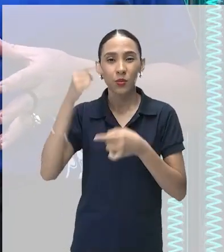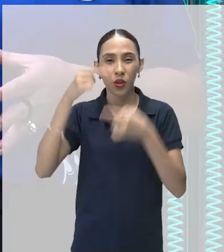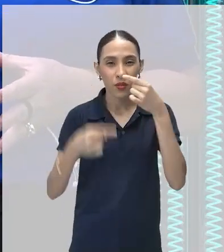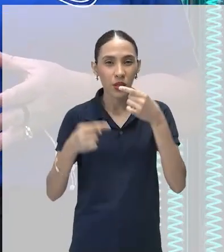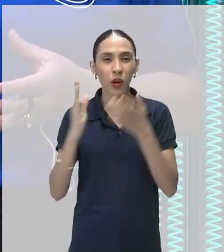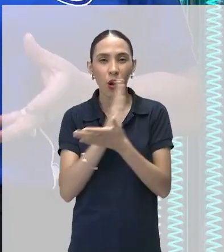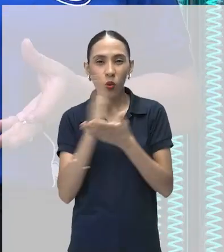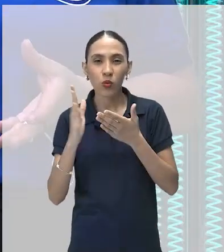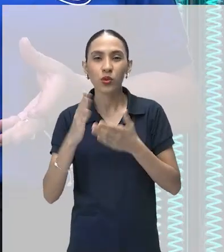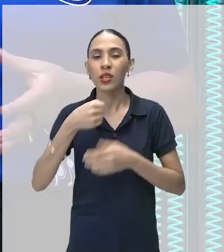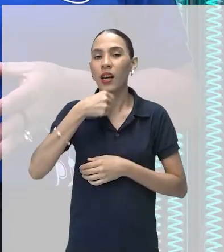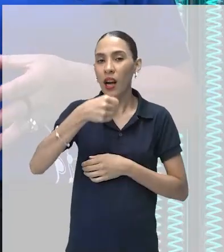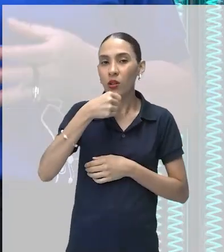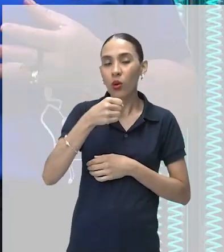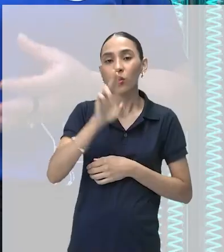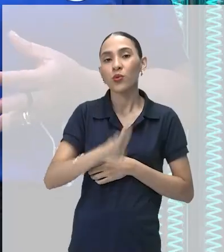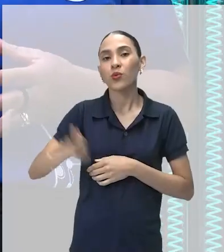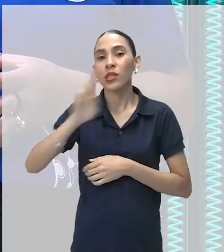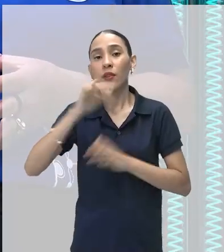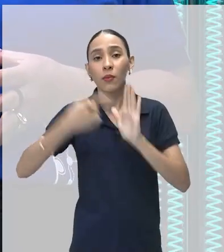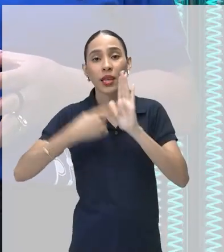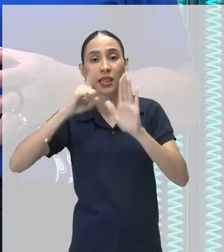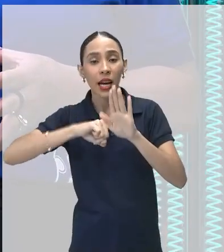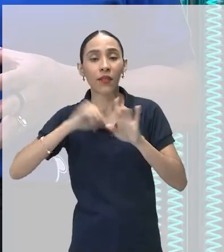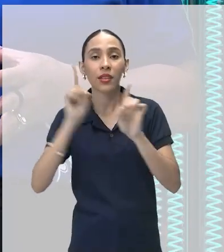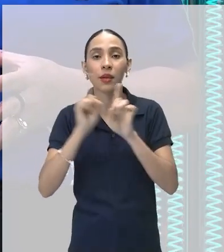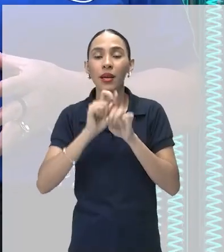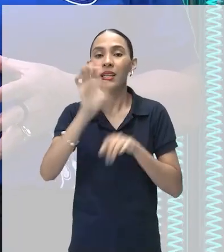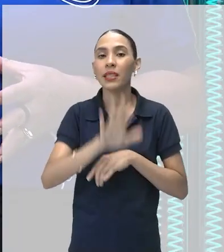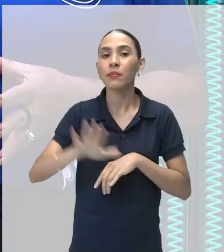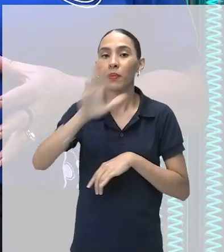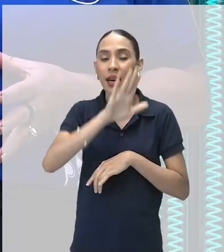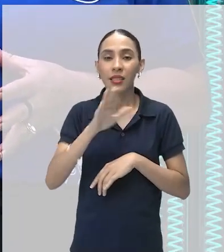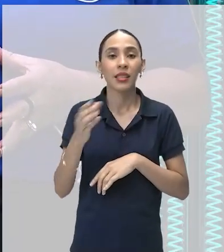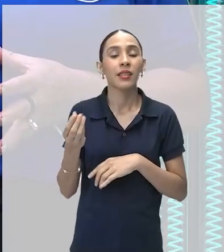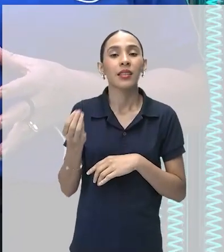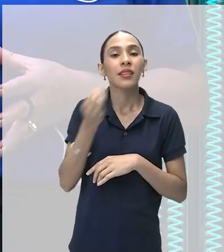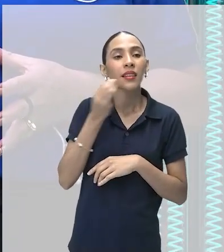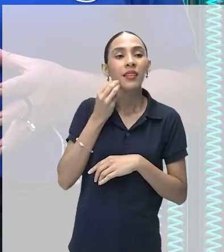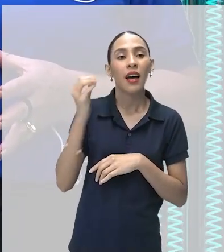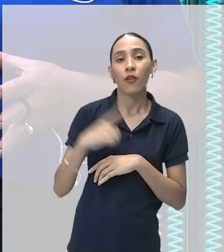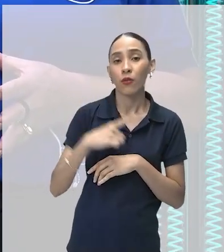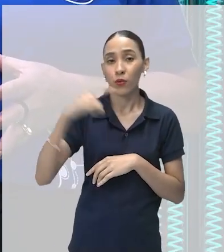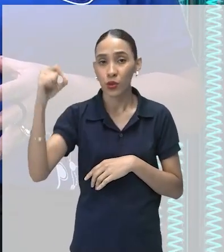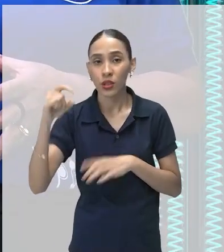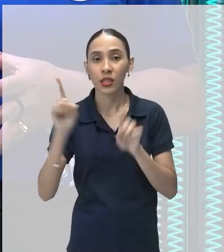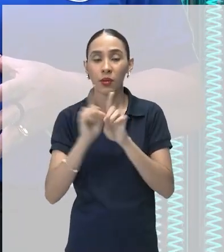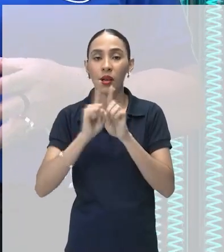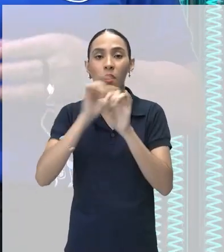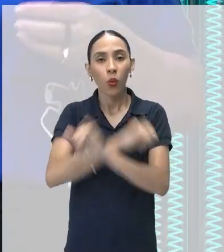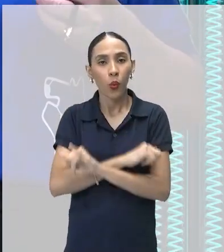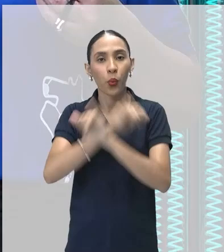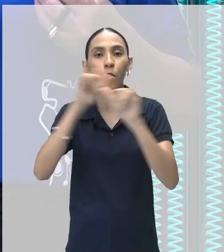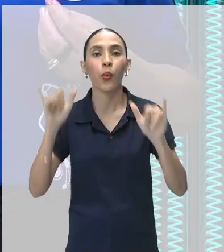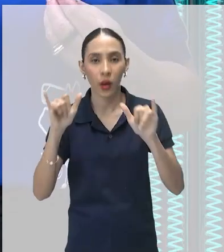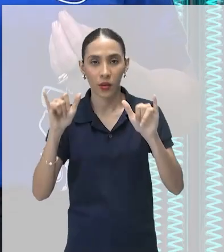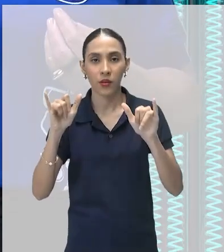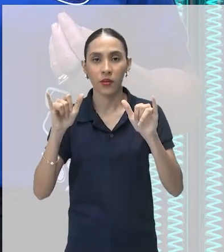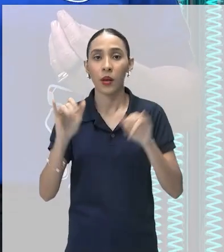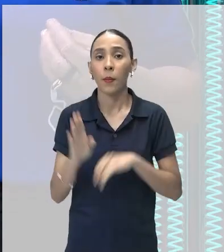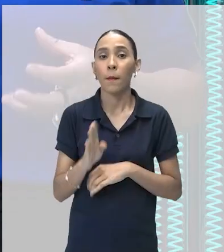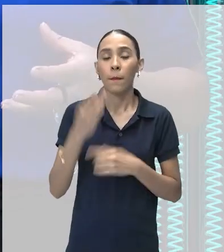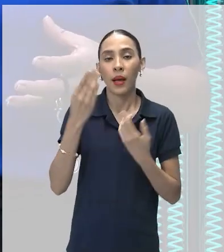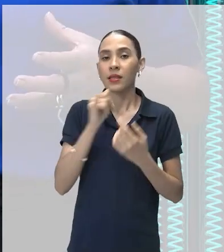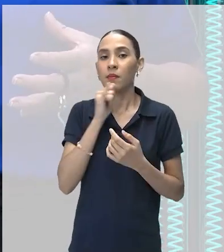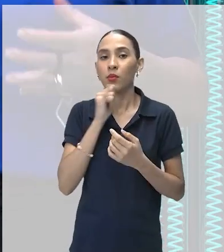artistas utilizavam metáforas e símbolos para escapar da repressão e vincular suas mensagens de forma